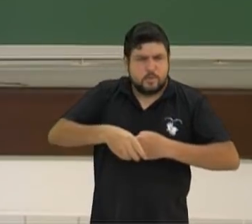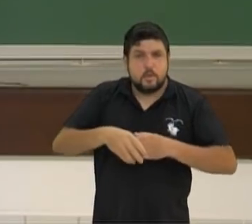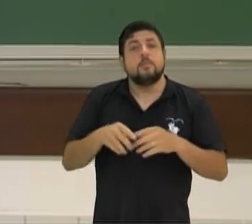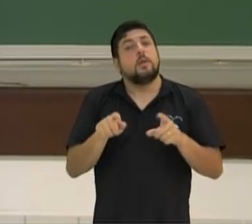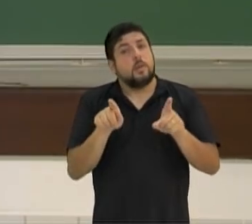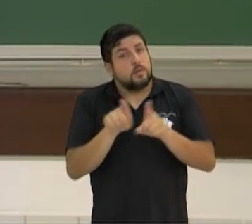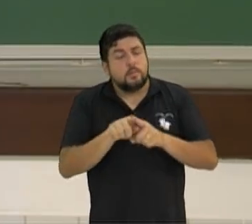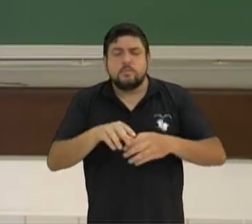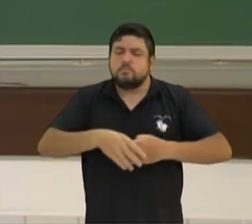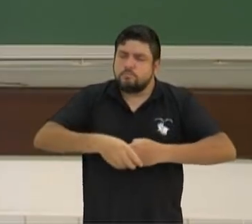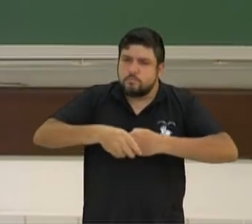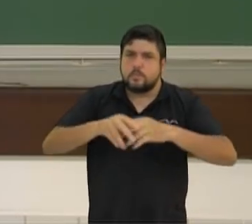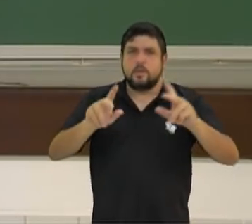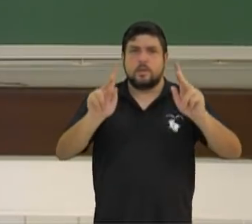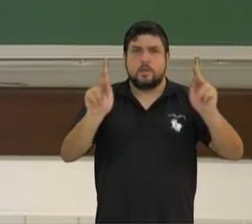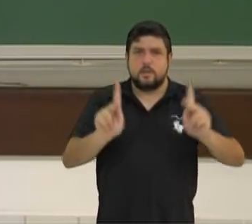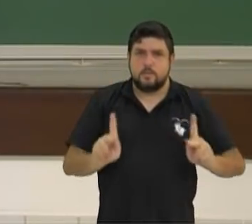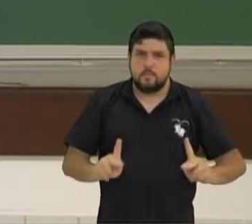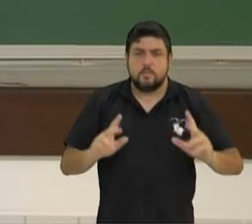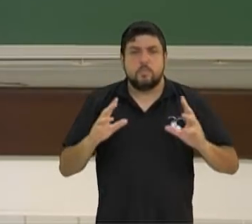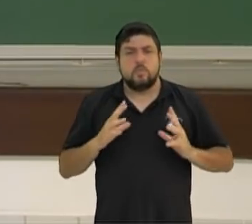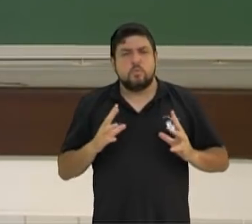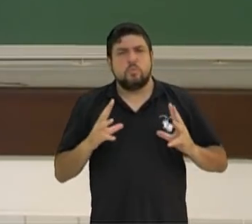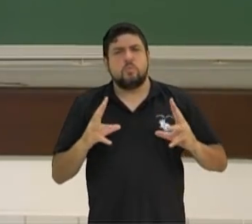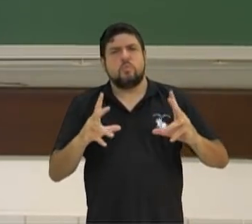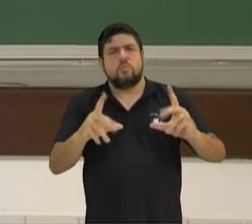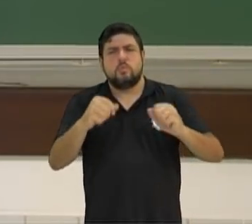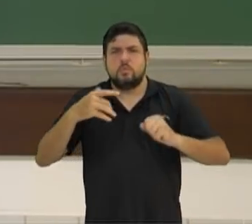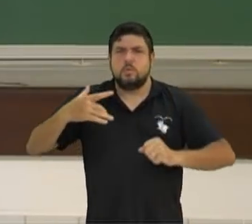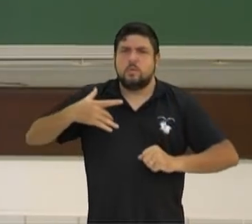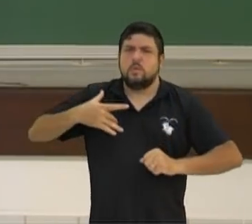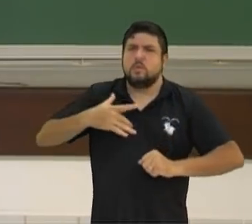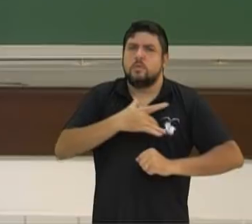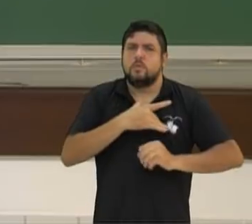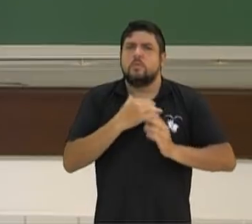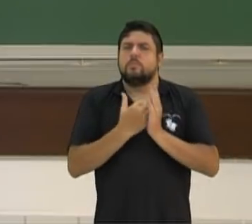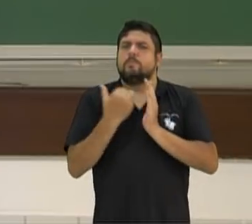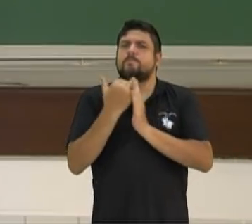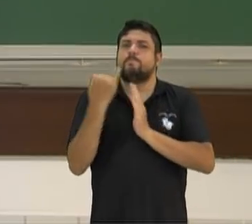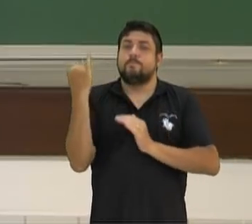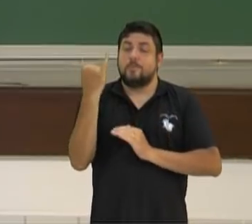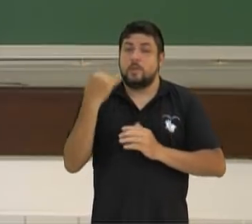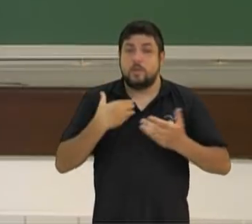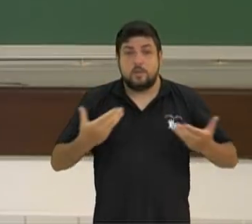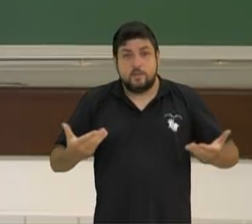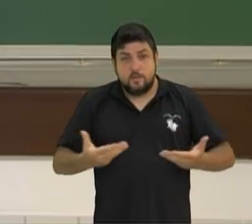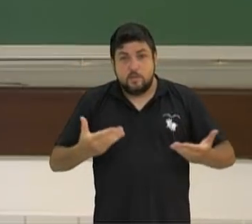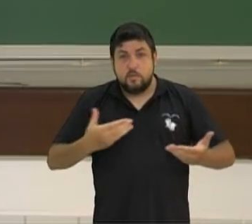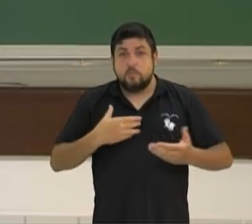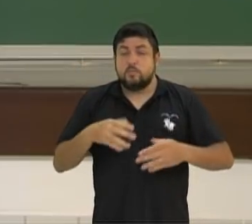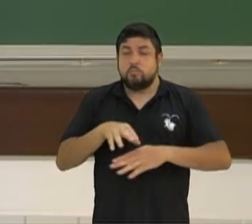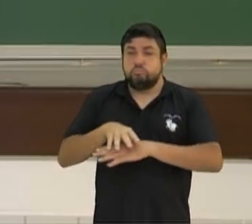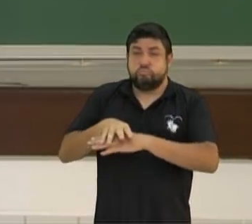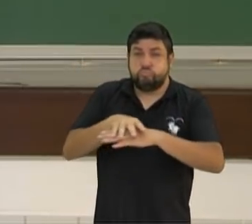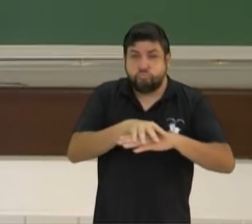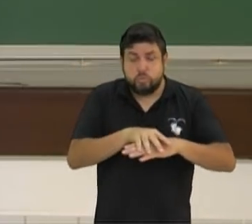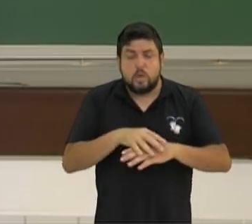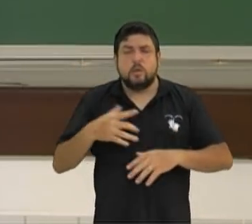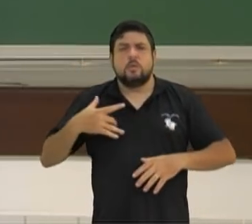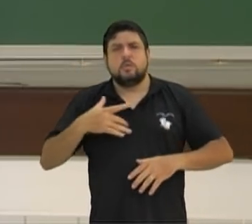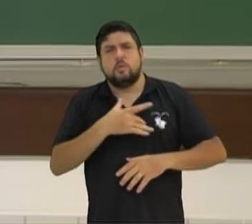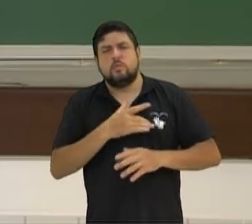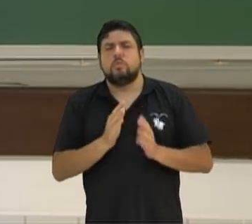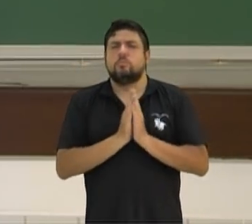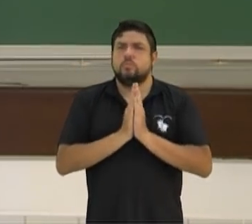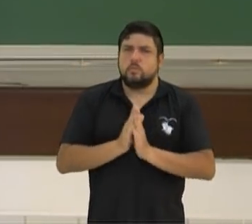desejo paz. Paz para todos, saúde acima de tudo. Hoje em dia temos que desejar para as pessoas saúde. Se cuidem, usem álcool